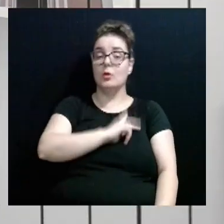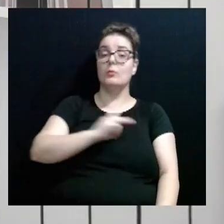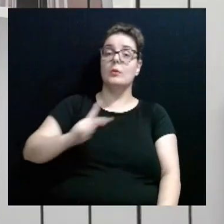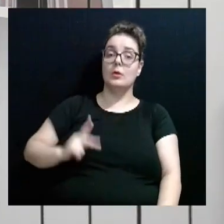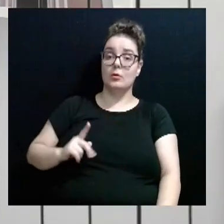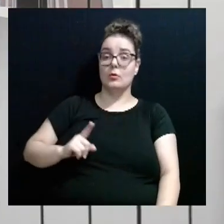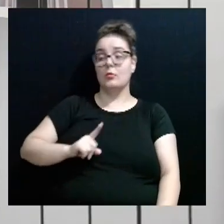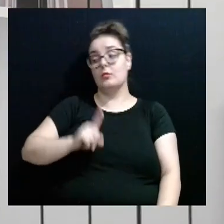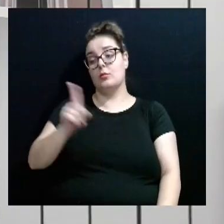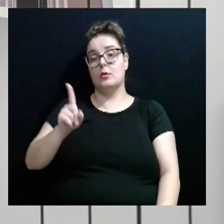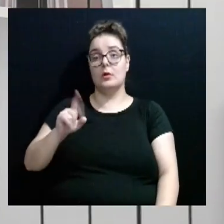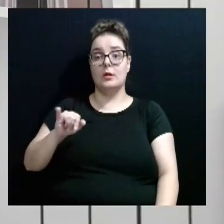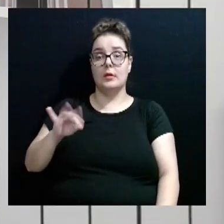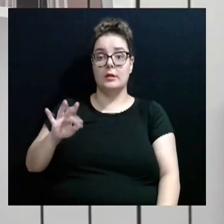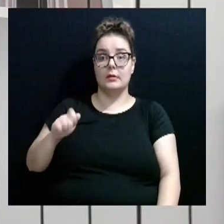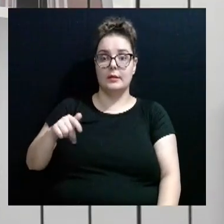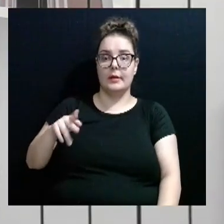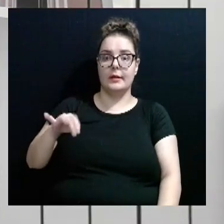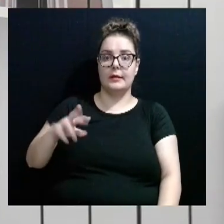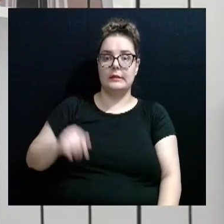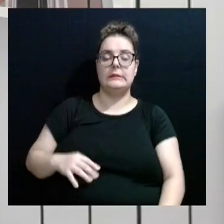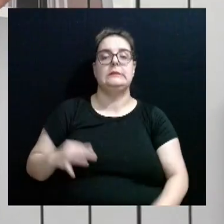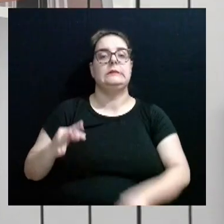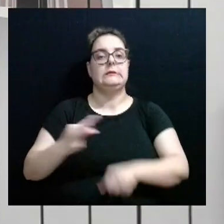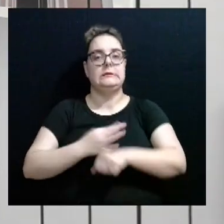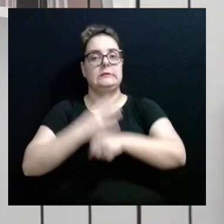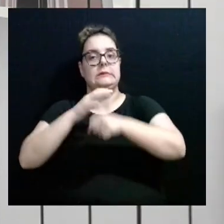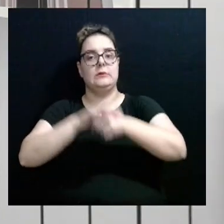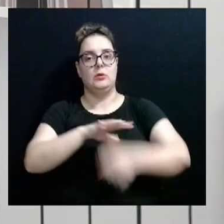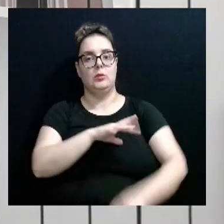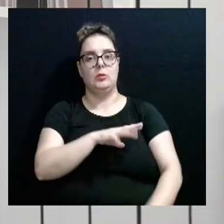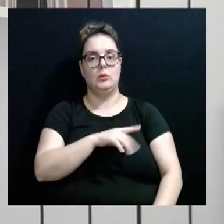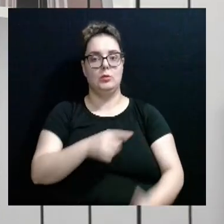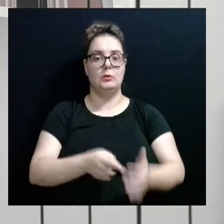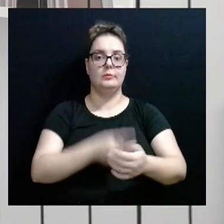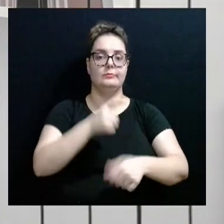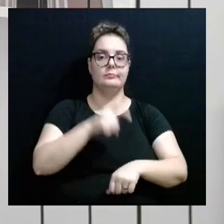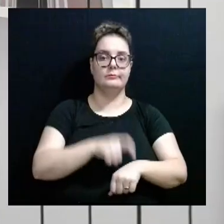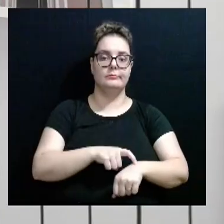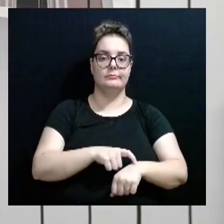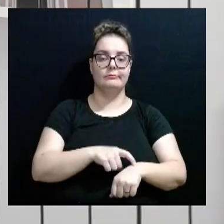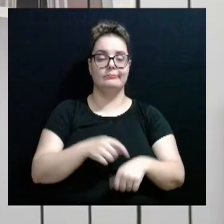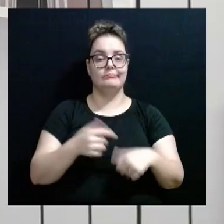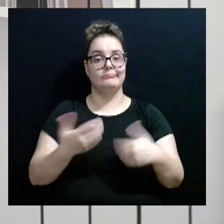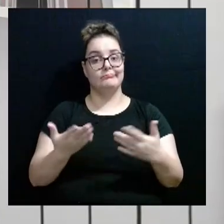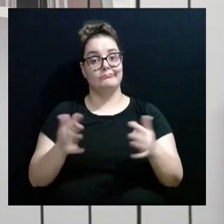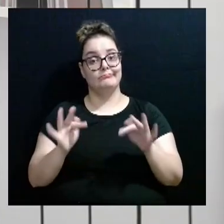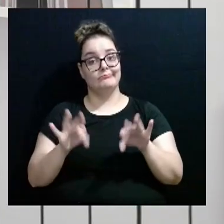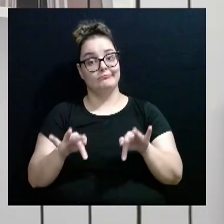Itaquera. Aguentou a pressão do Corinthians no primeiro tempo, mas na etapa final...